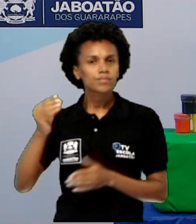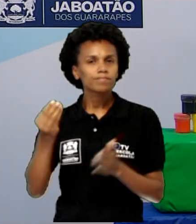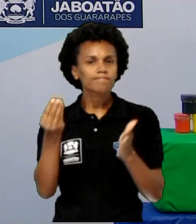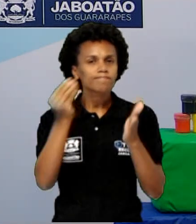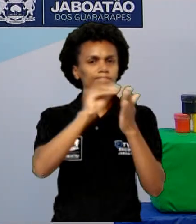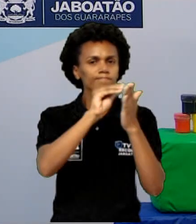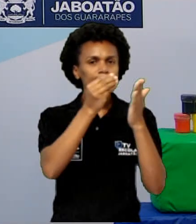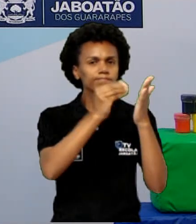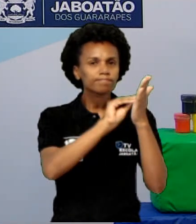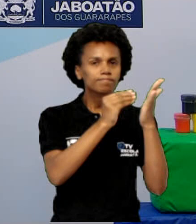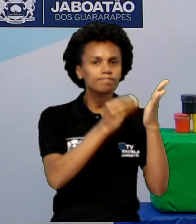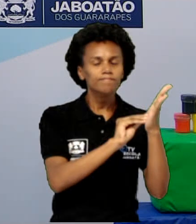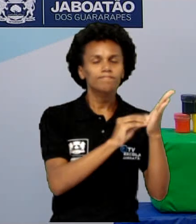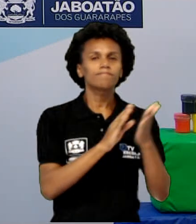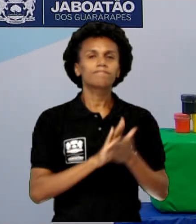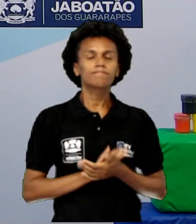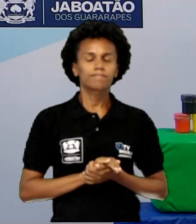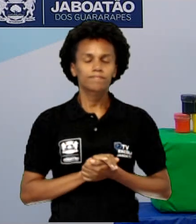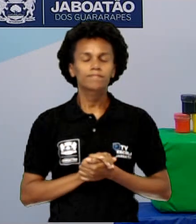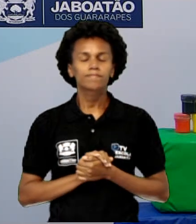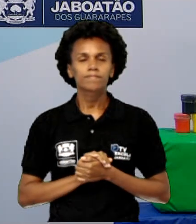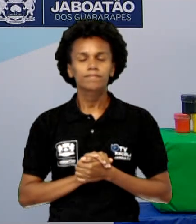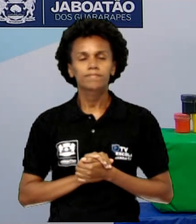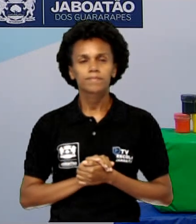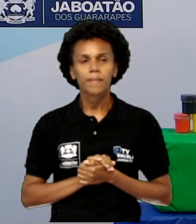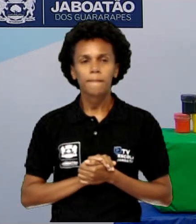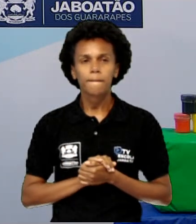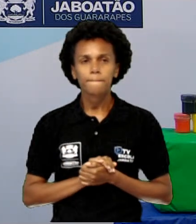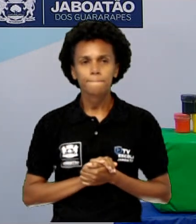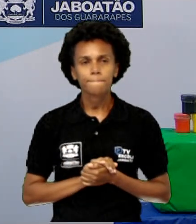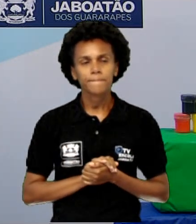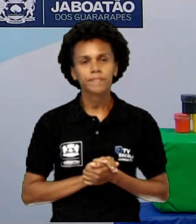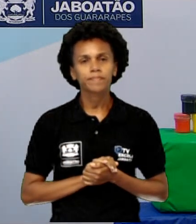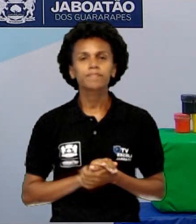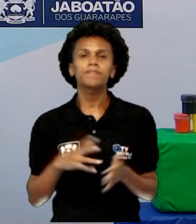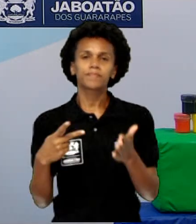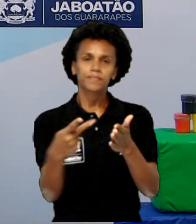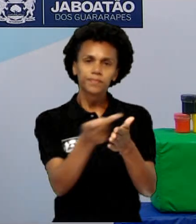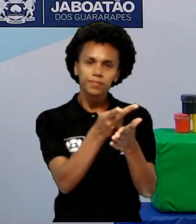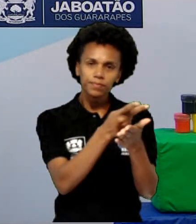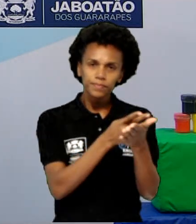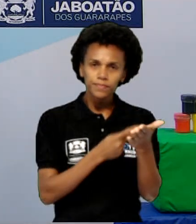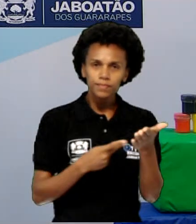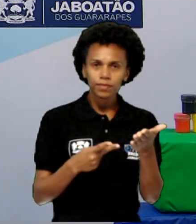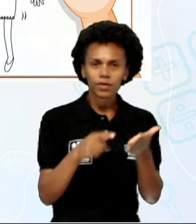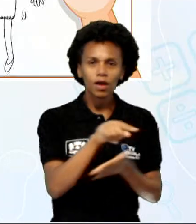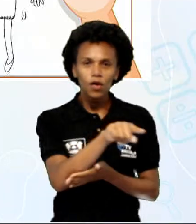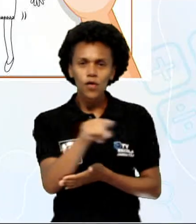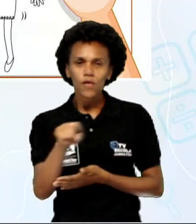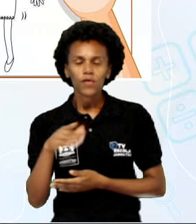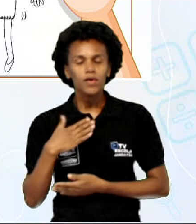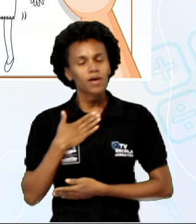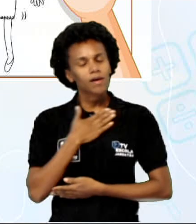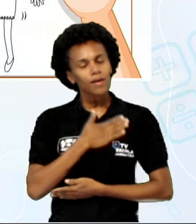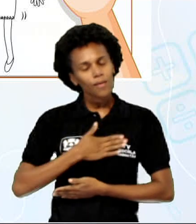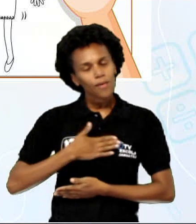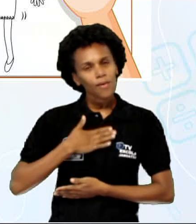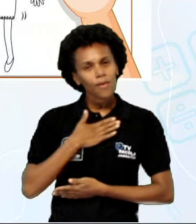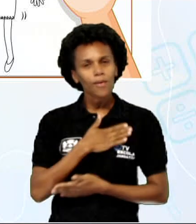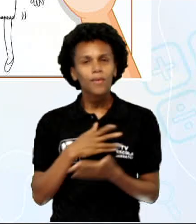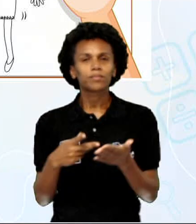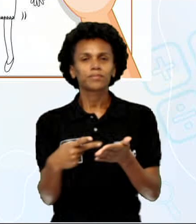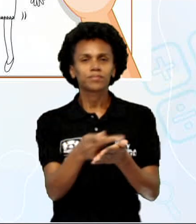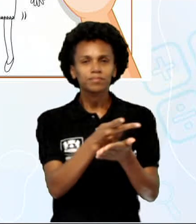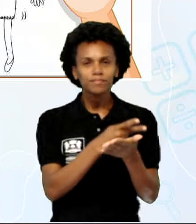arte visual também. Vamos para a próxima? Desenho. Vocês gostam muito aí de desenhar, né? Criança ama